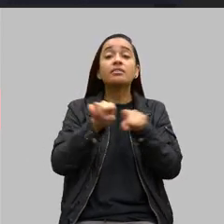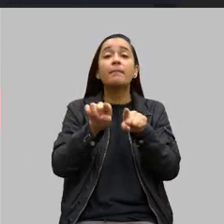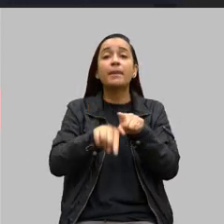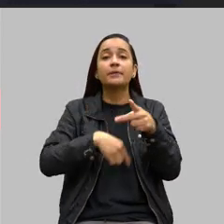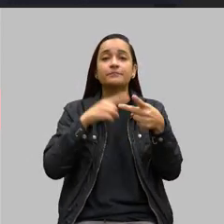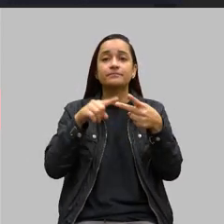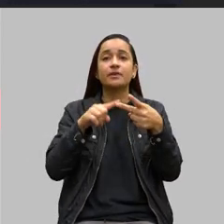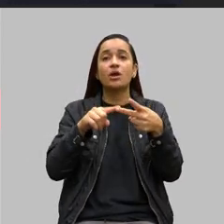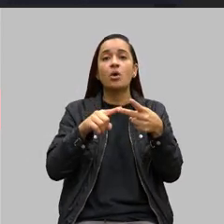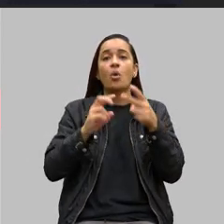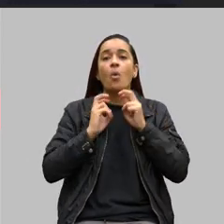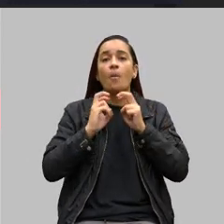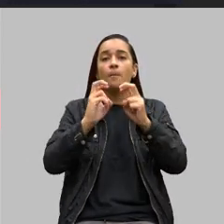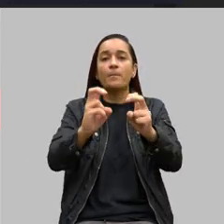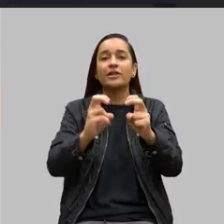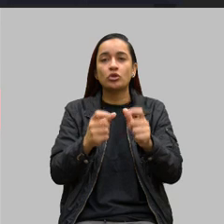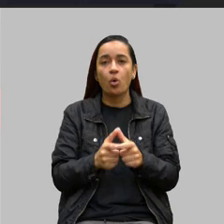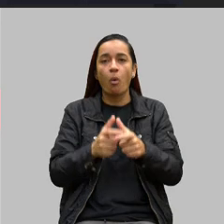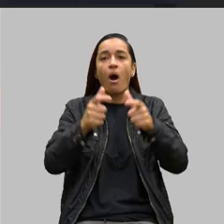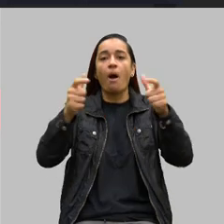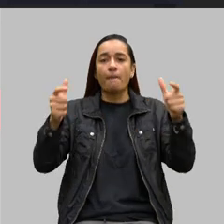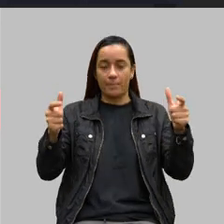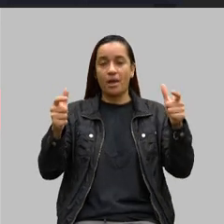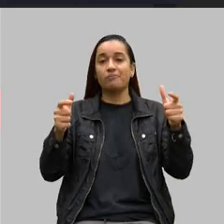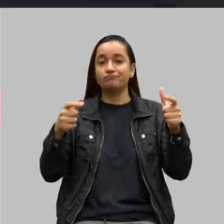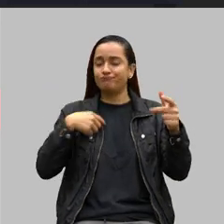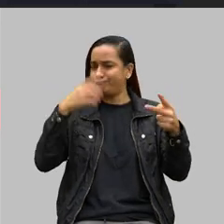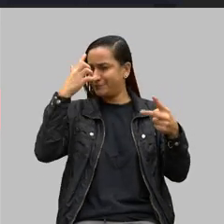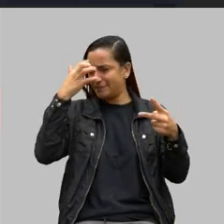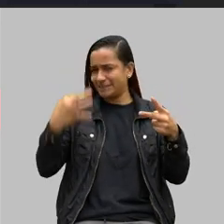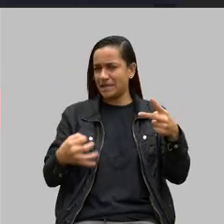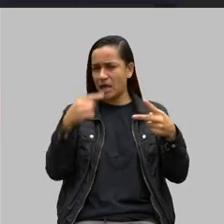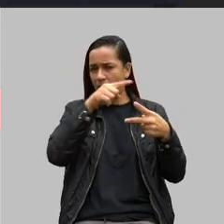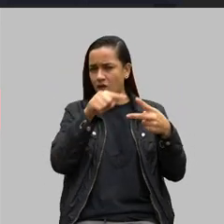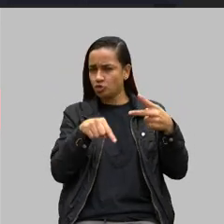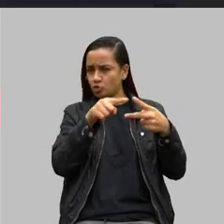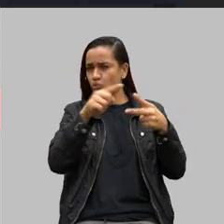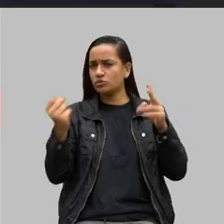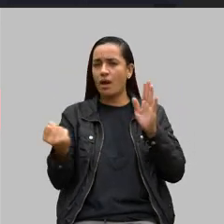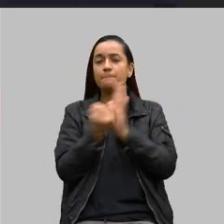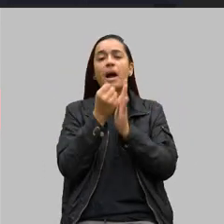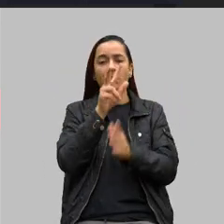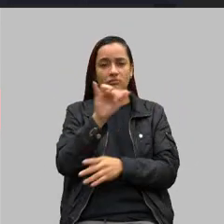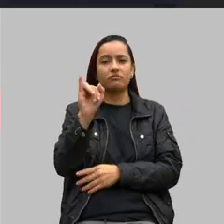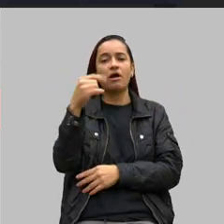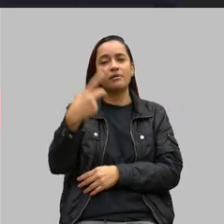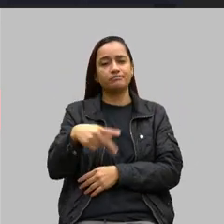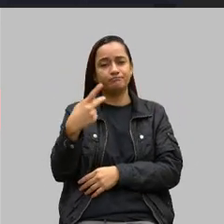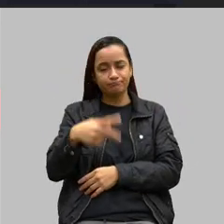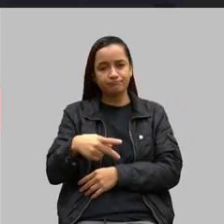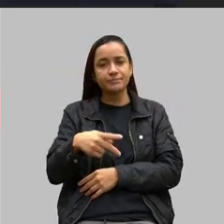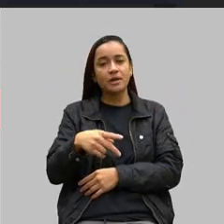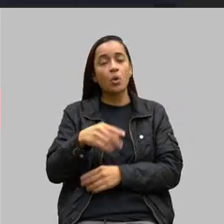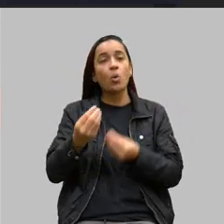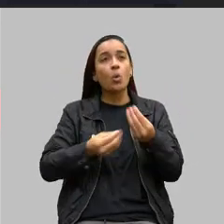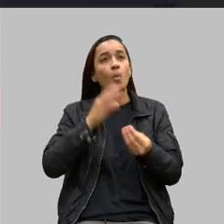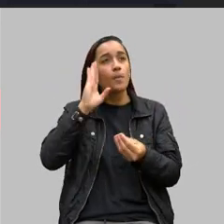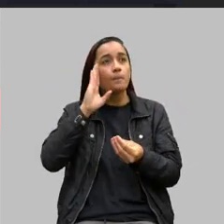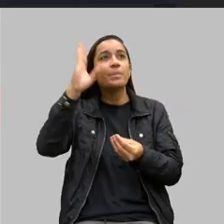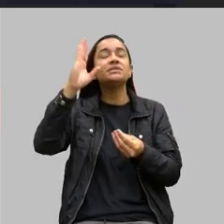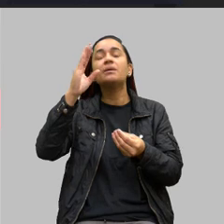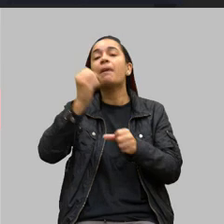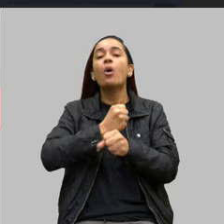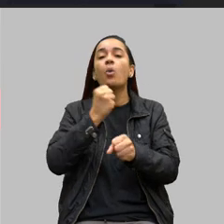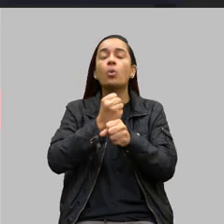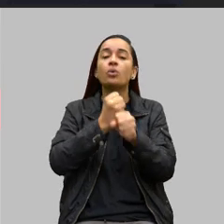concessão eu não tenho dúvida que essas duas obras são obras que vão ficar marcadas aqui na história da região metropolitana como as principais obras de mobilidade